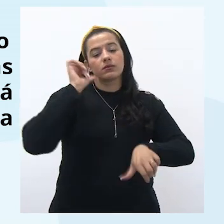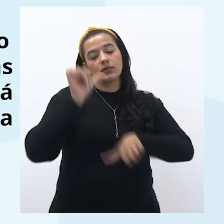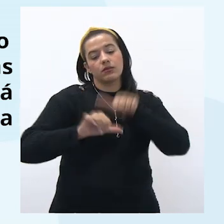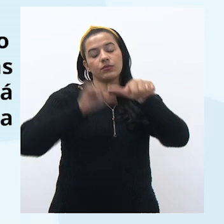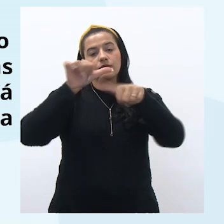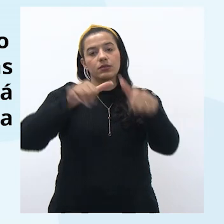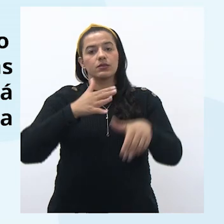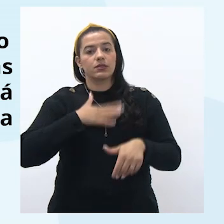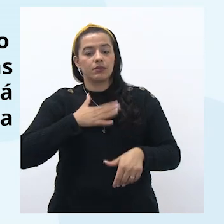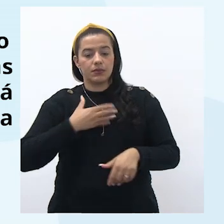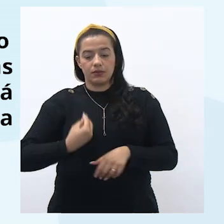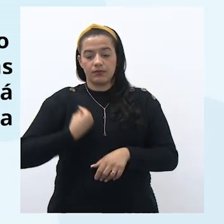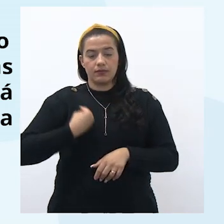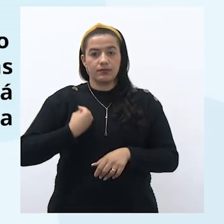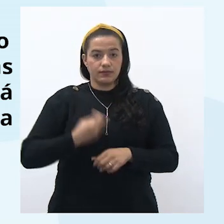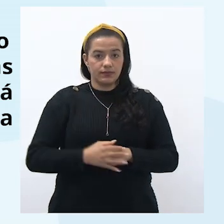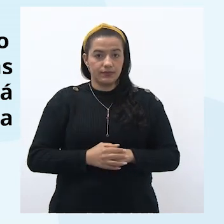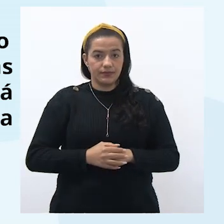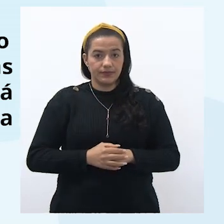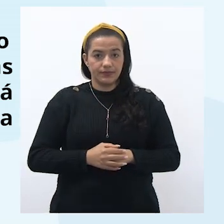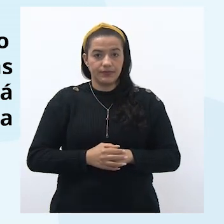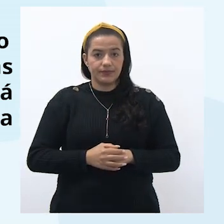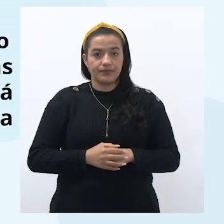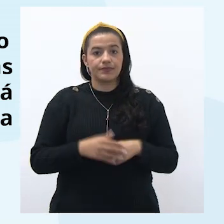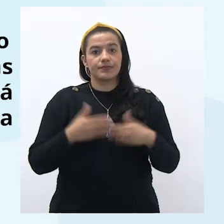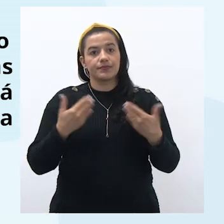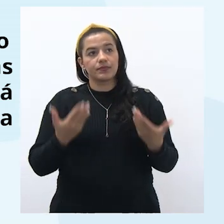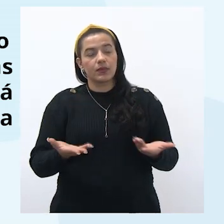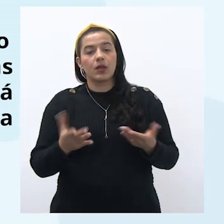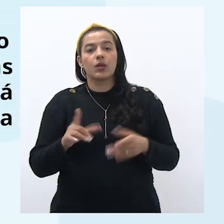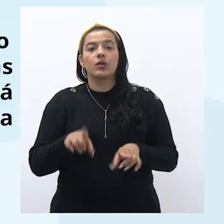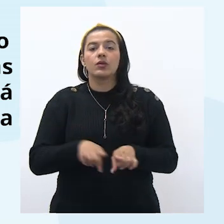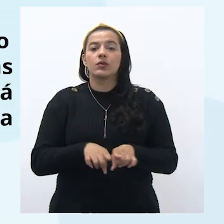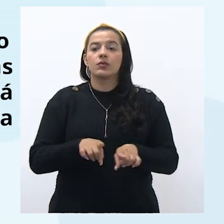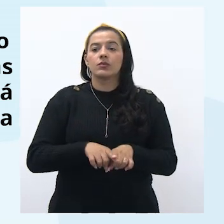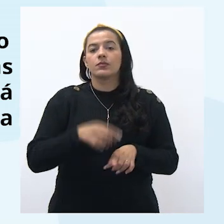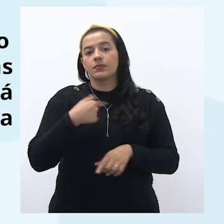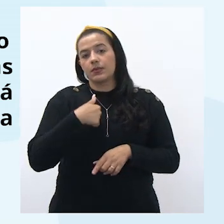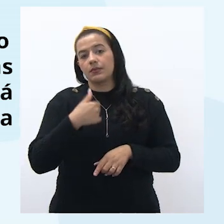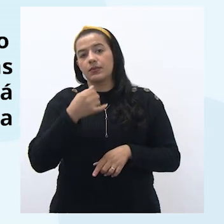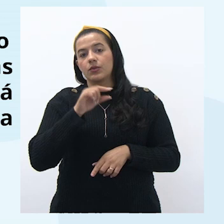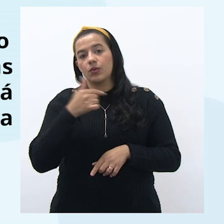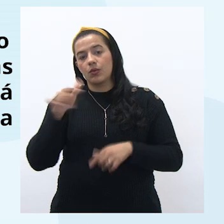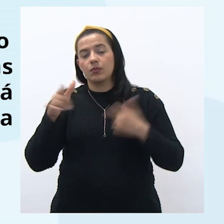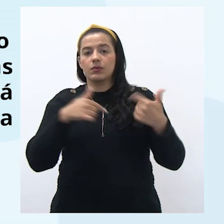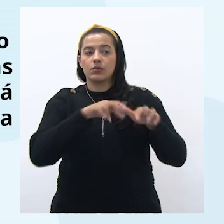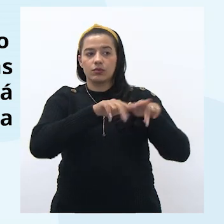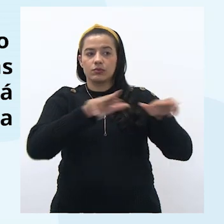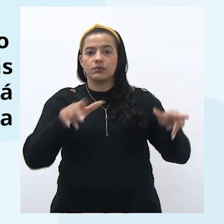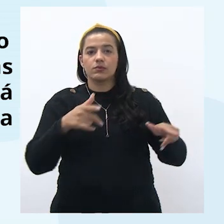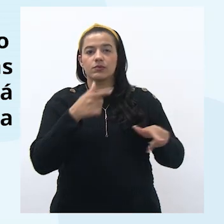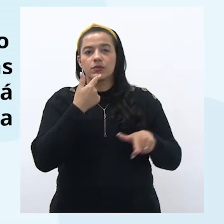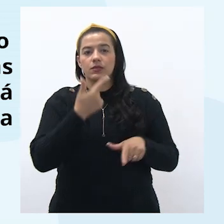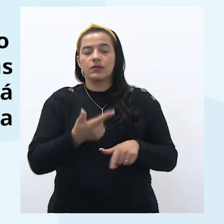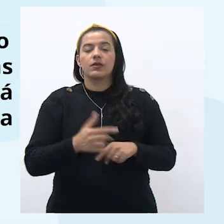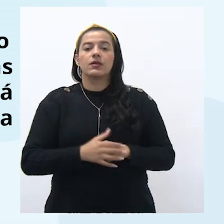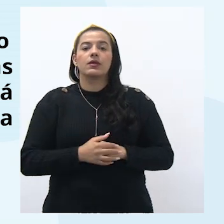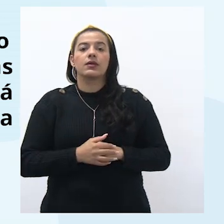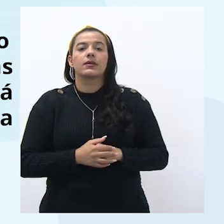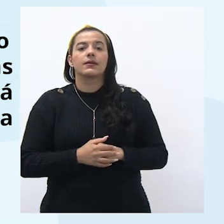minha vida. Então, tá. Para mim, por exemplo, ou para a grande maioria de nós, que passa a